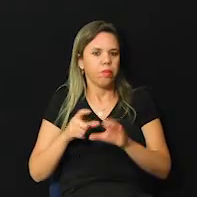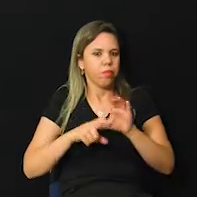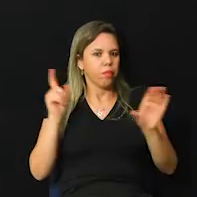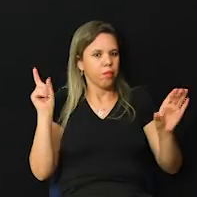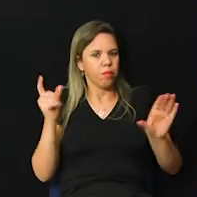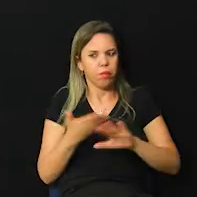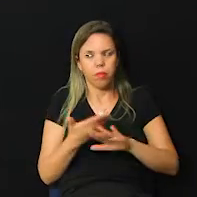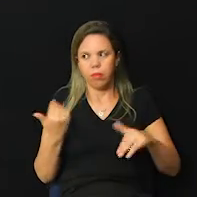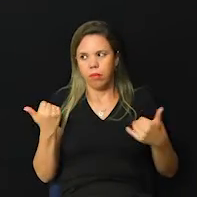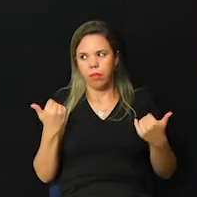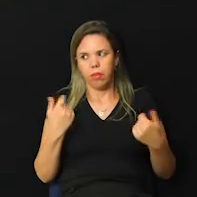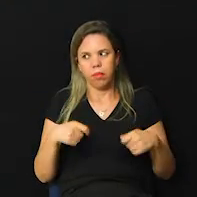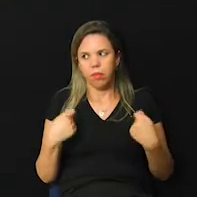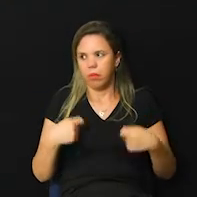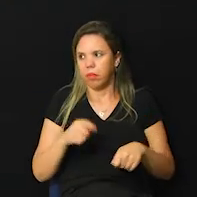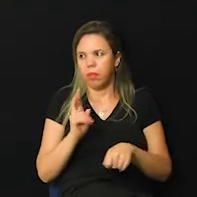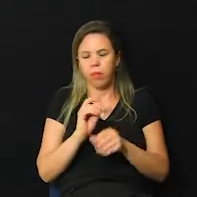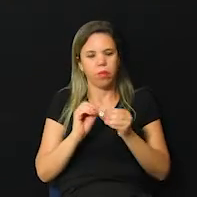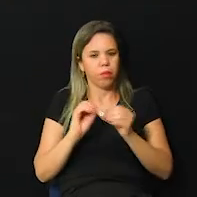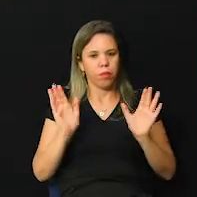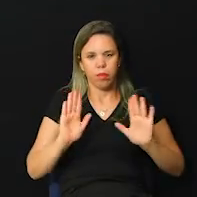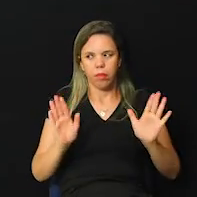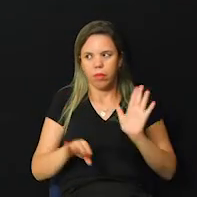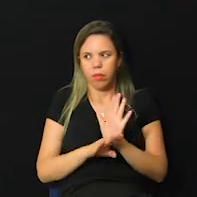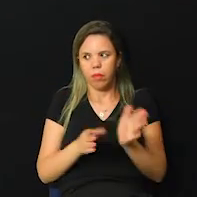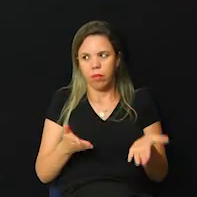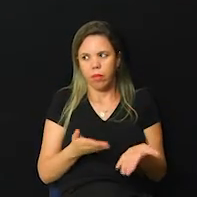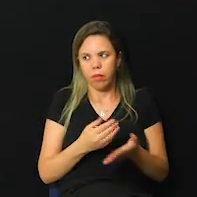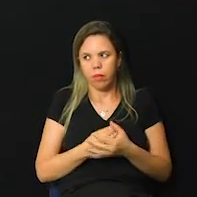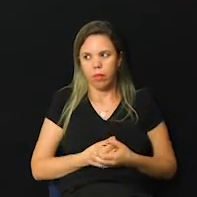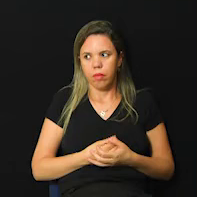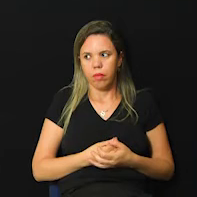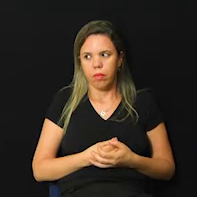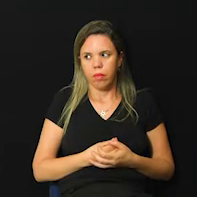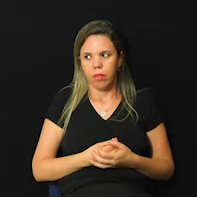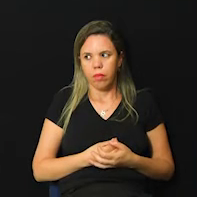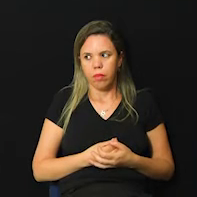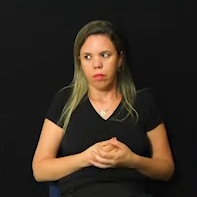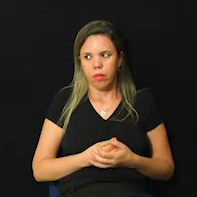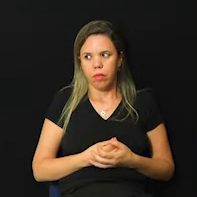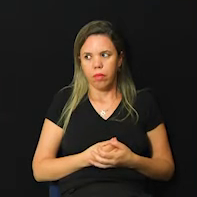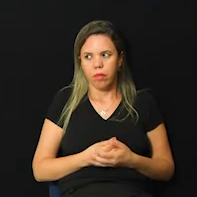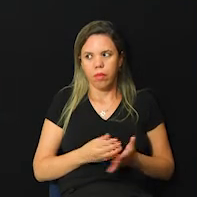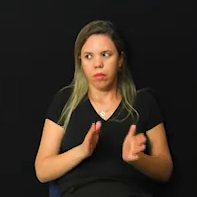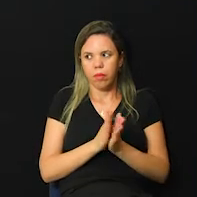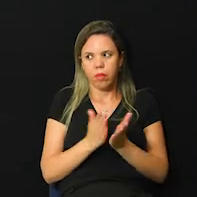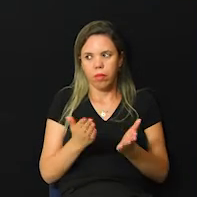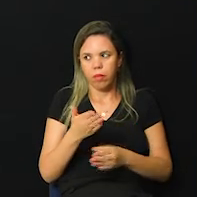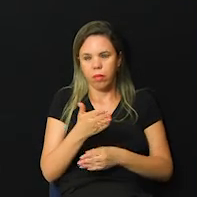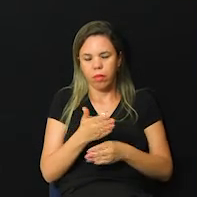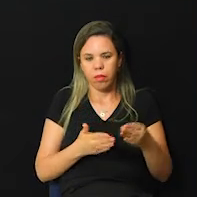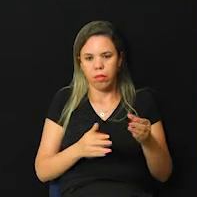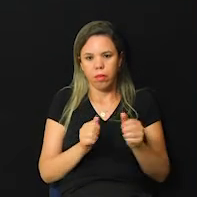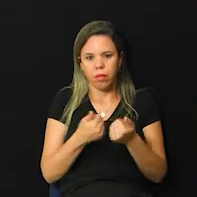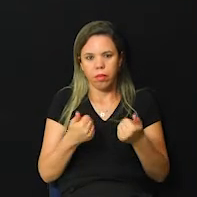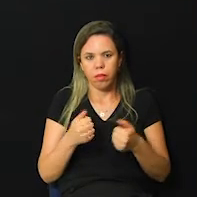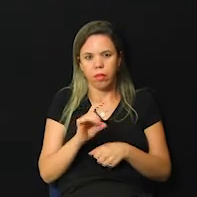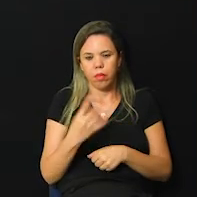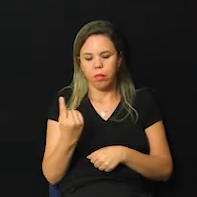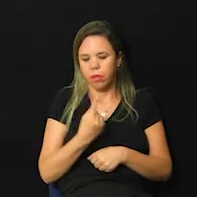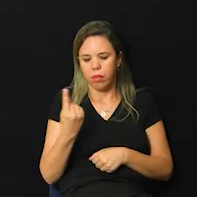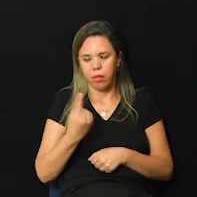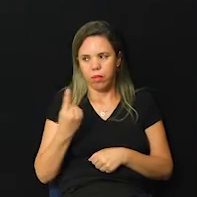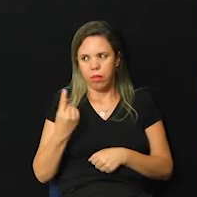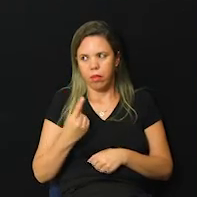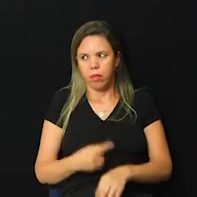totalmente independente não precisa fazer nada para eles nada nada nem nem cortar um pão não Eles